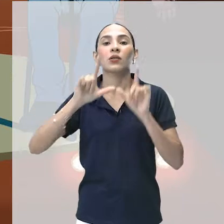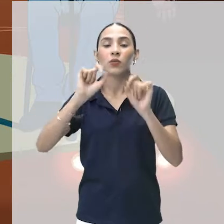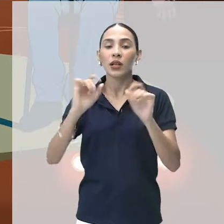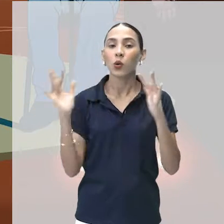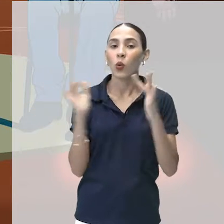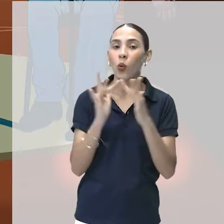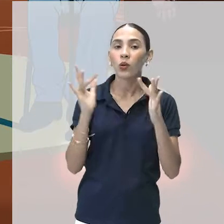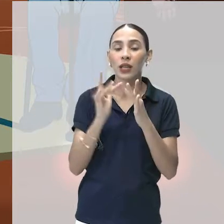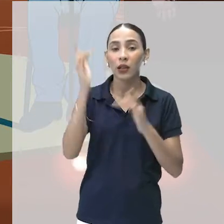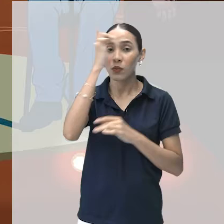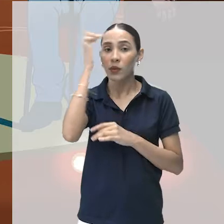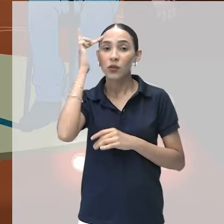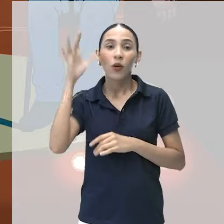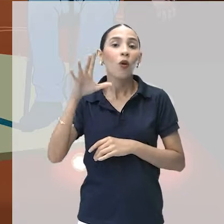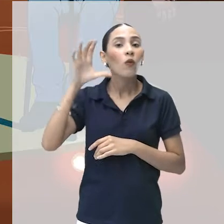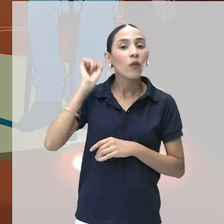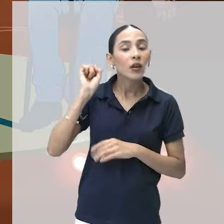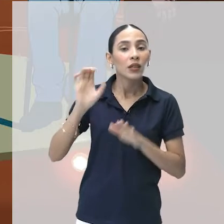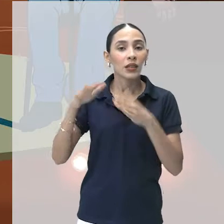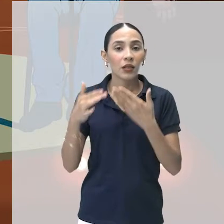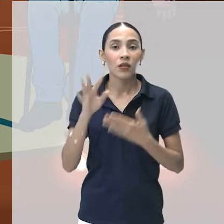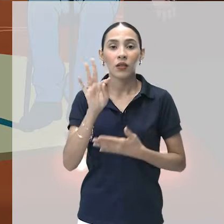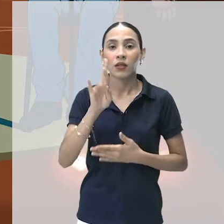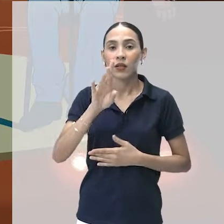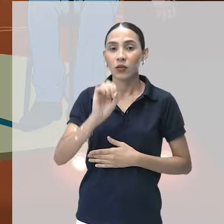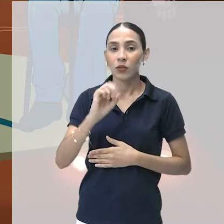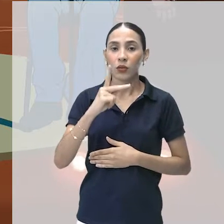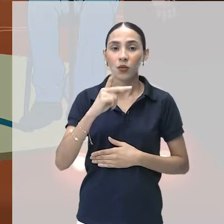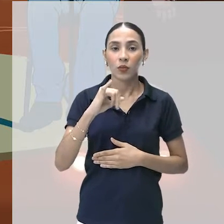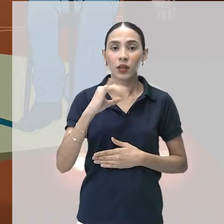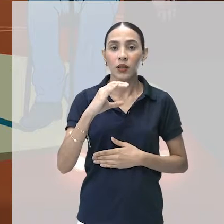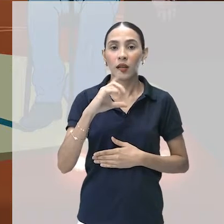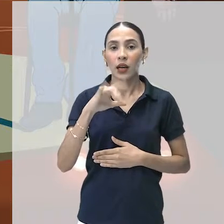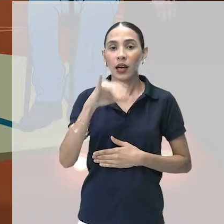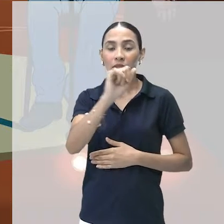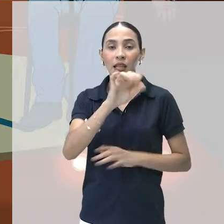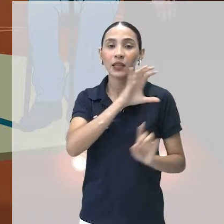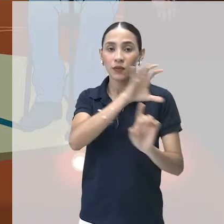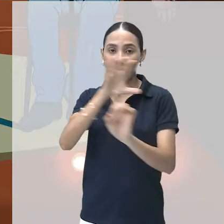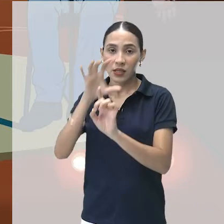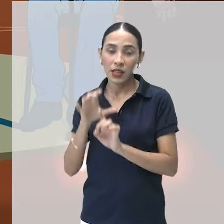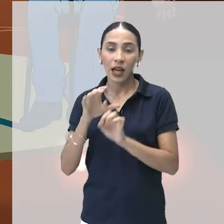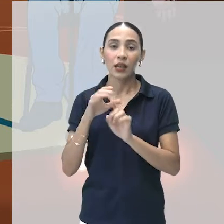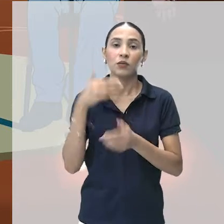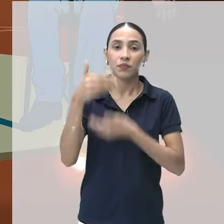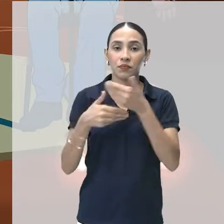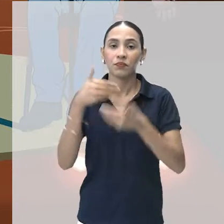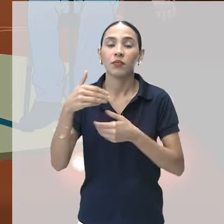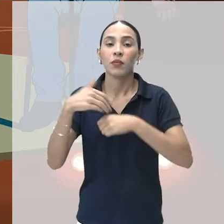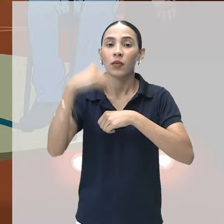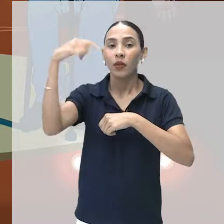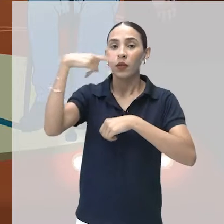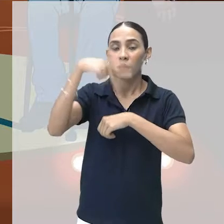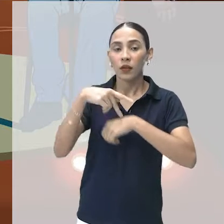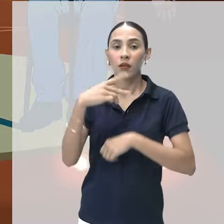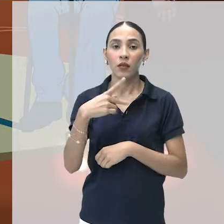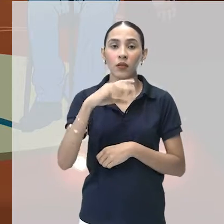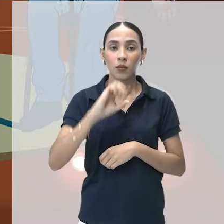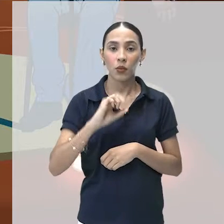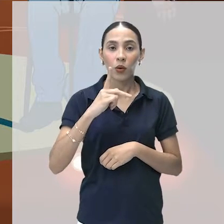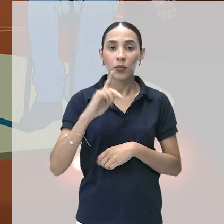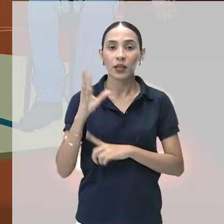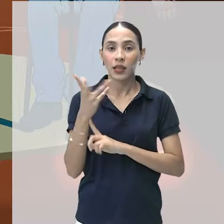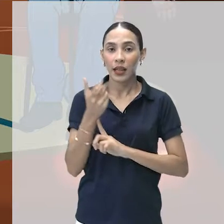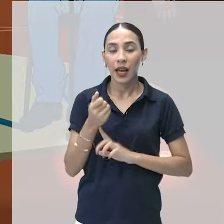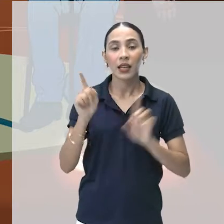público. Então, ela foi, né, a Tropicália ela foi influenciada por movimentos internacionais, como o pop art e